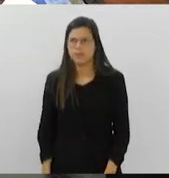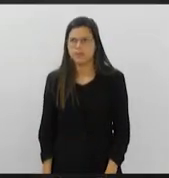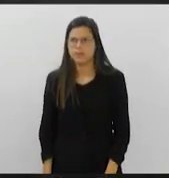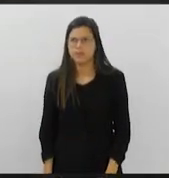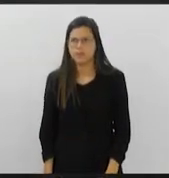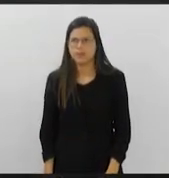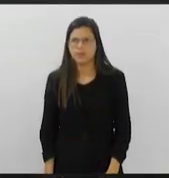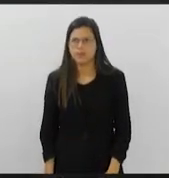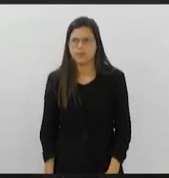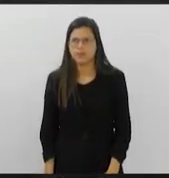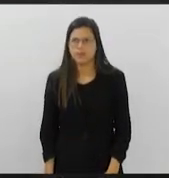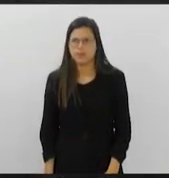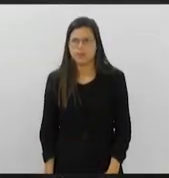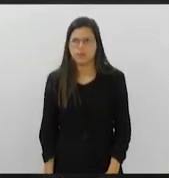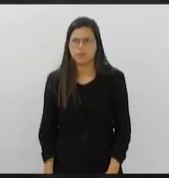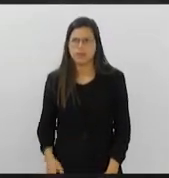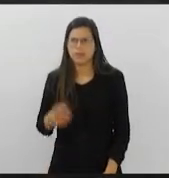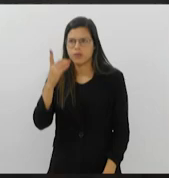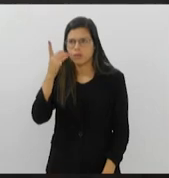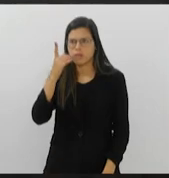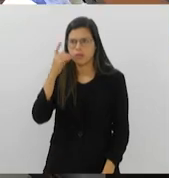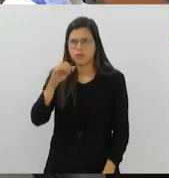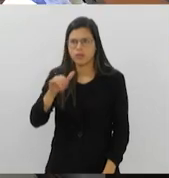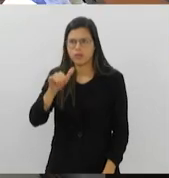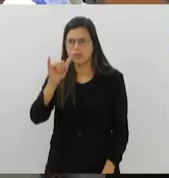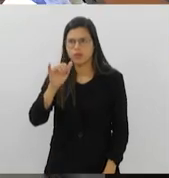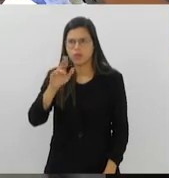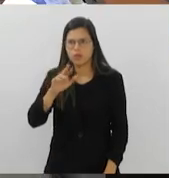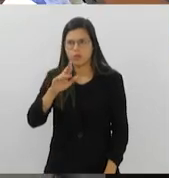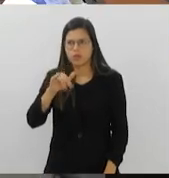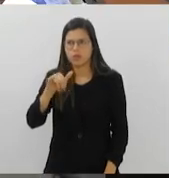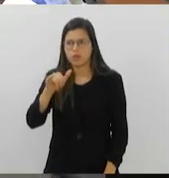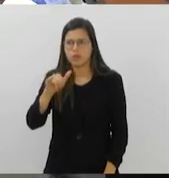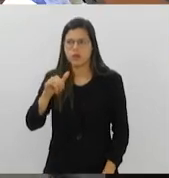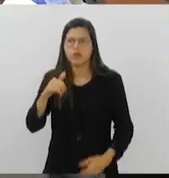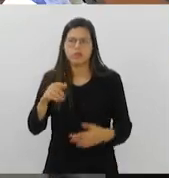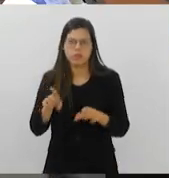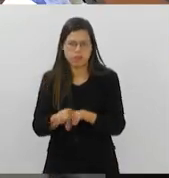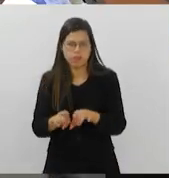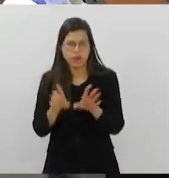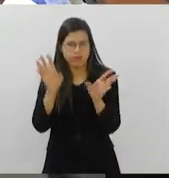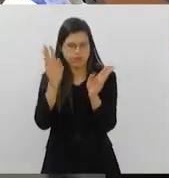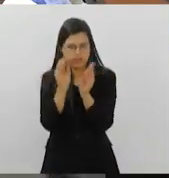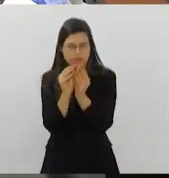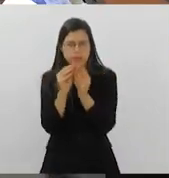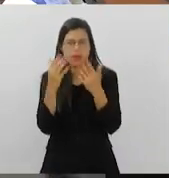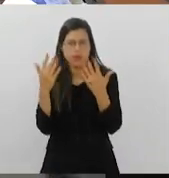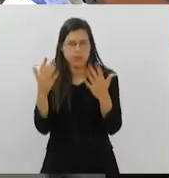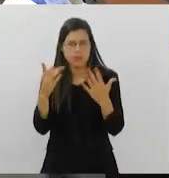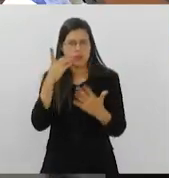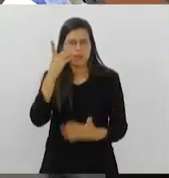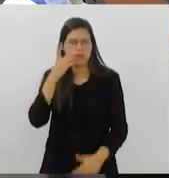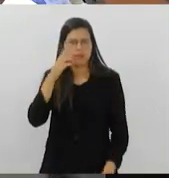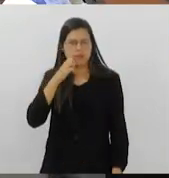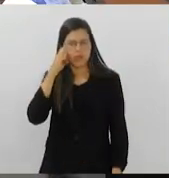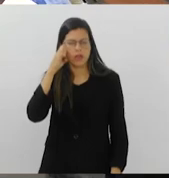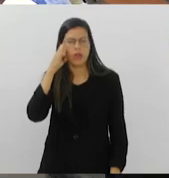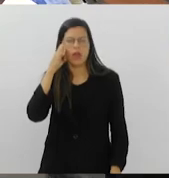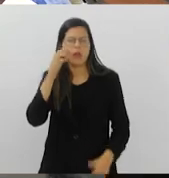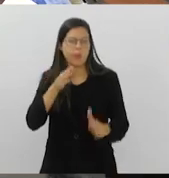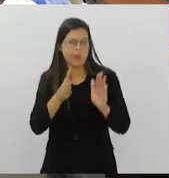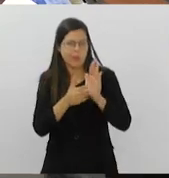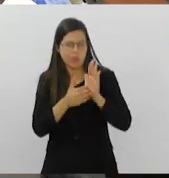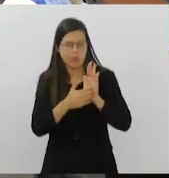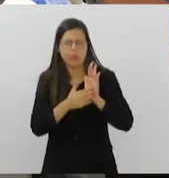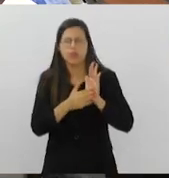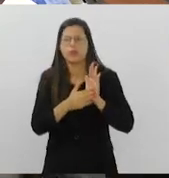Obrigado, deputada presidente. Marinha. Deputado Yuri, por favor. Presidente, de forma breve também, parabenizar a minha companheira, deputada Élika Takimoto, pela proposta